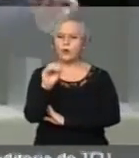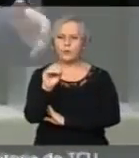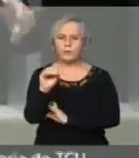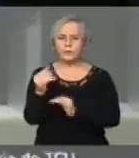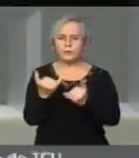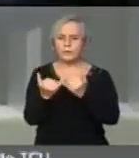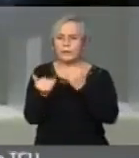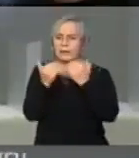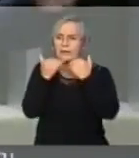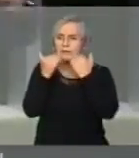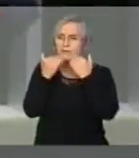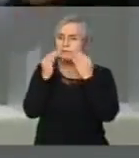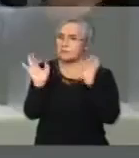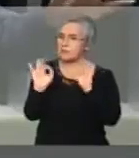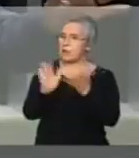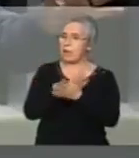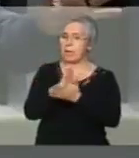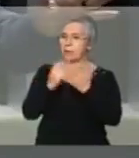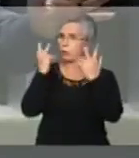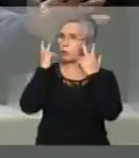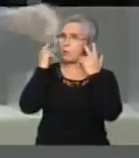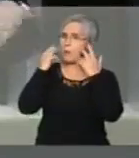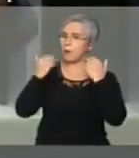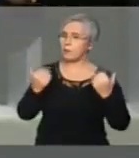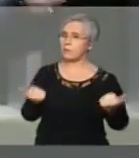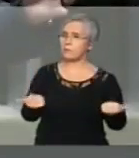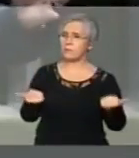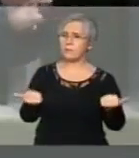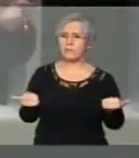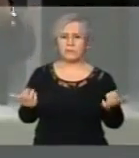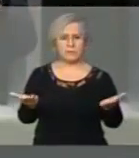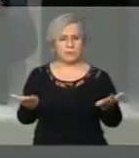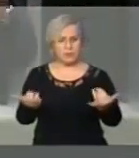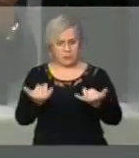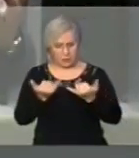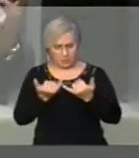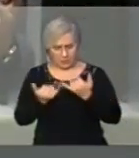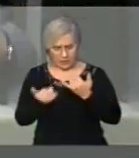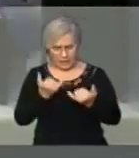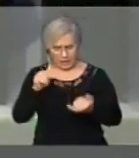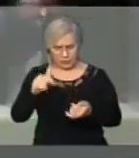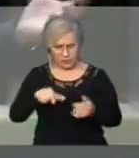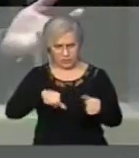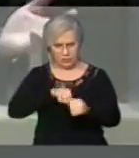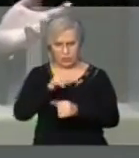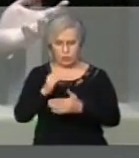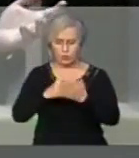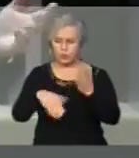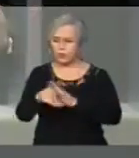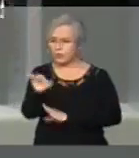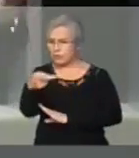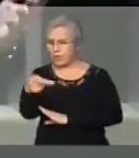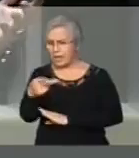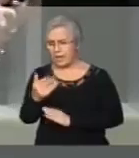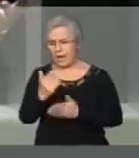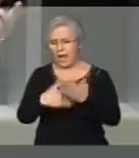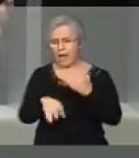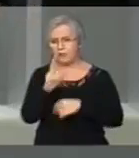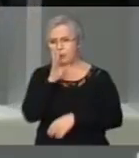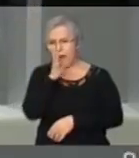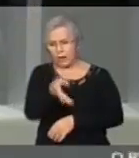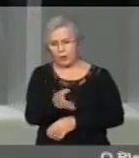acusações violentas contra o presidente da casa, que ele não responde também. Então parece que a gente naturaliza tudo que é tipo de acusação, vale